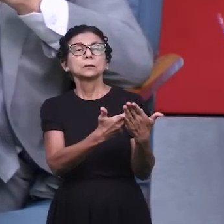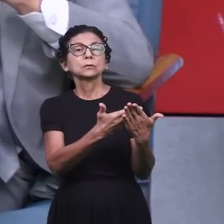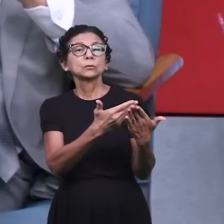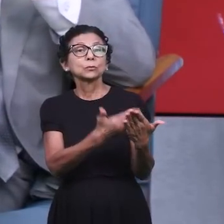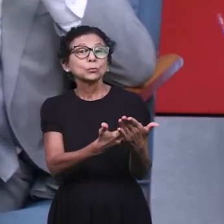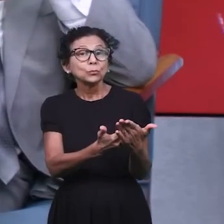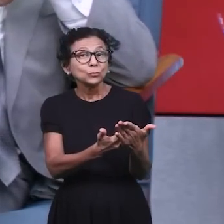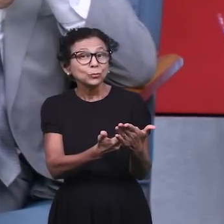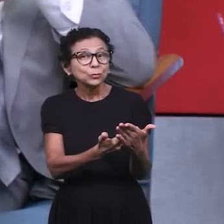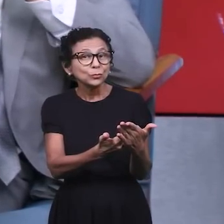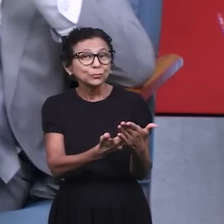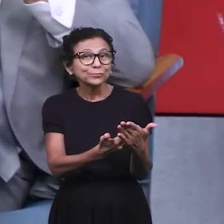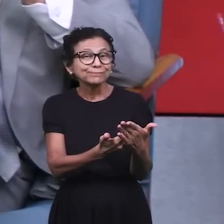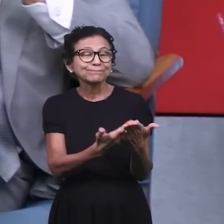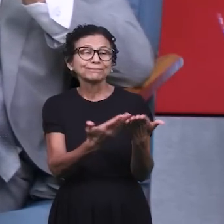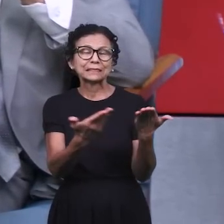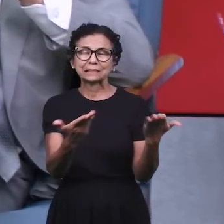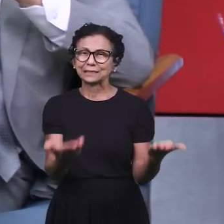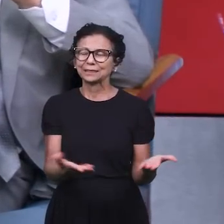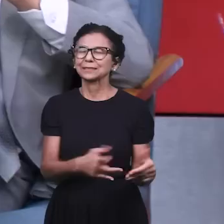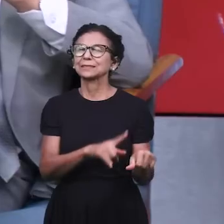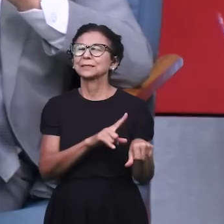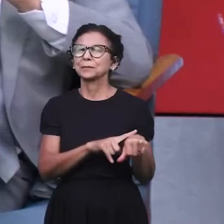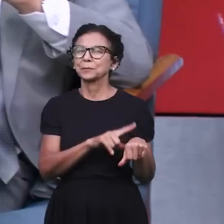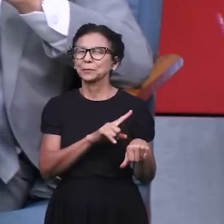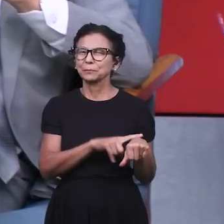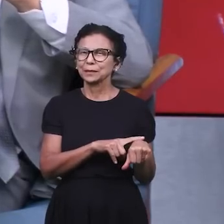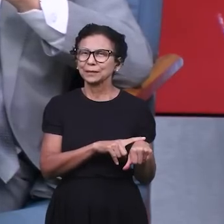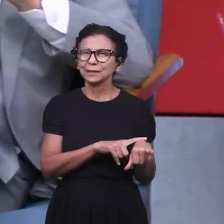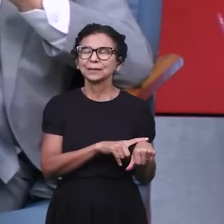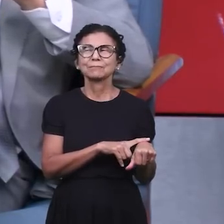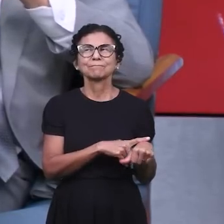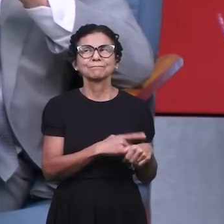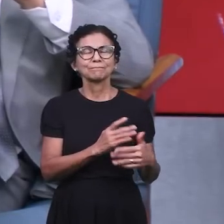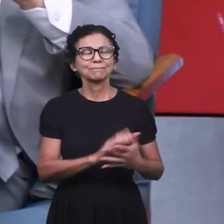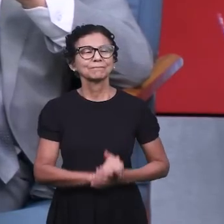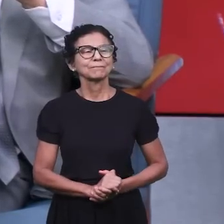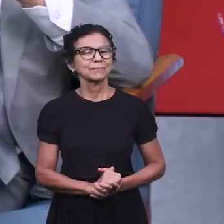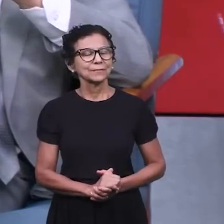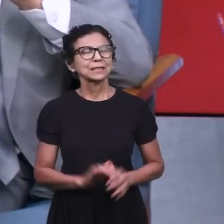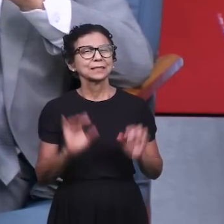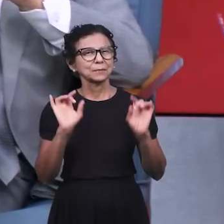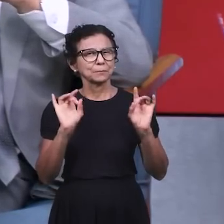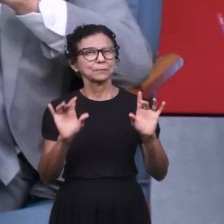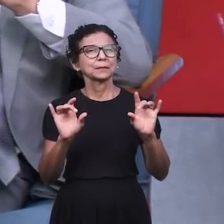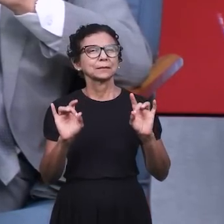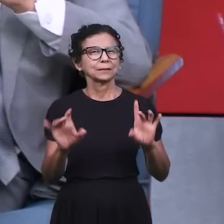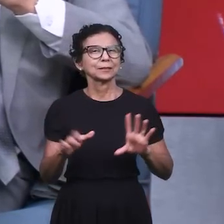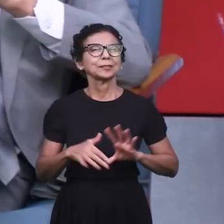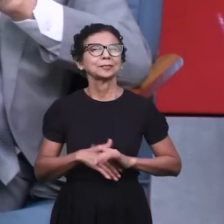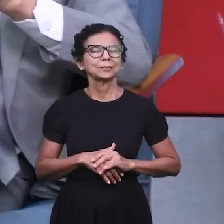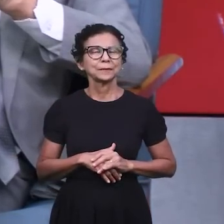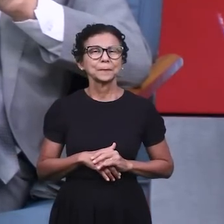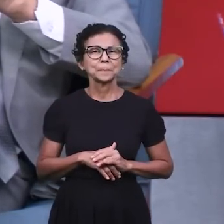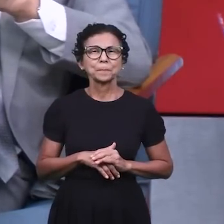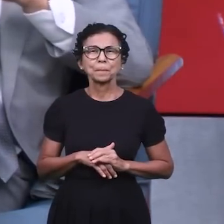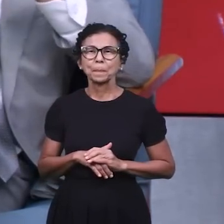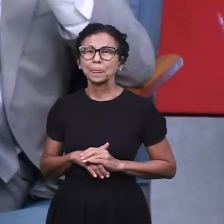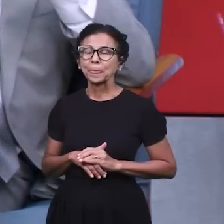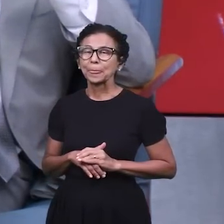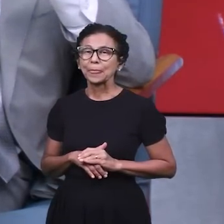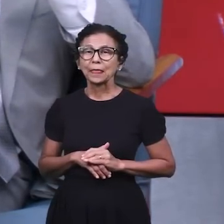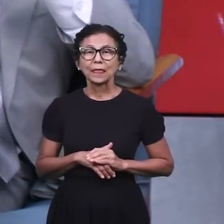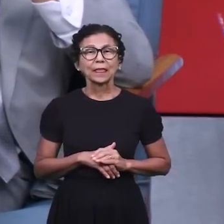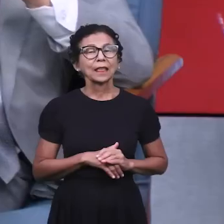estudantil, enfim, aquele momento ali realmente é um momento especial e